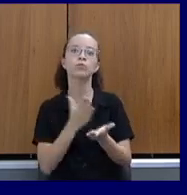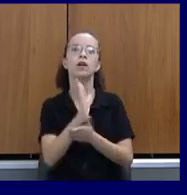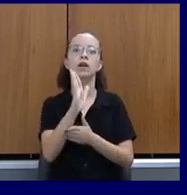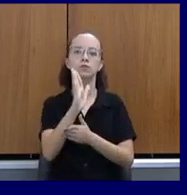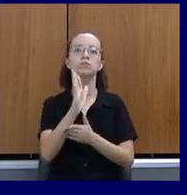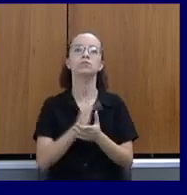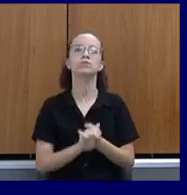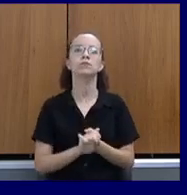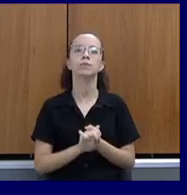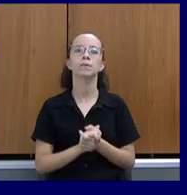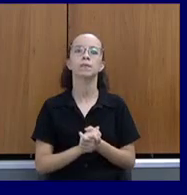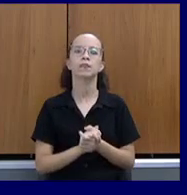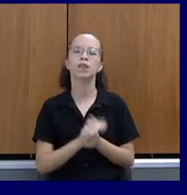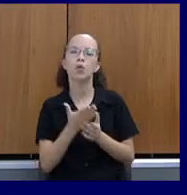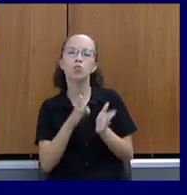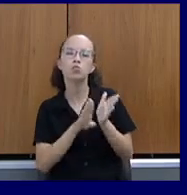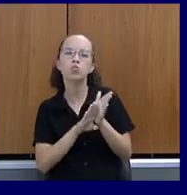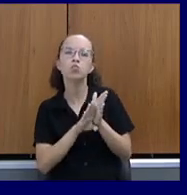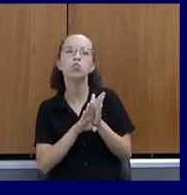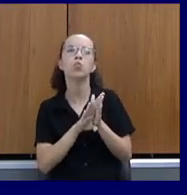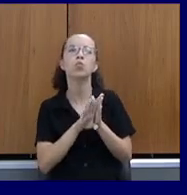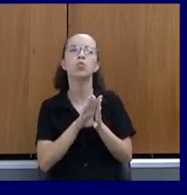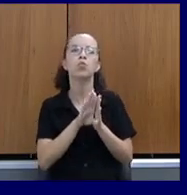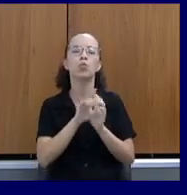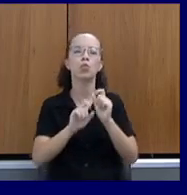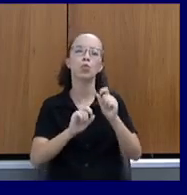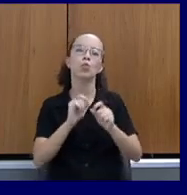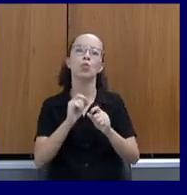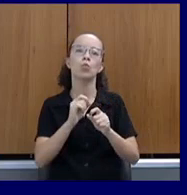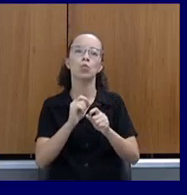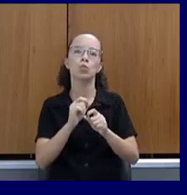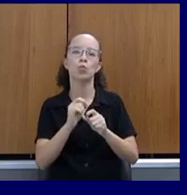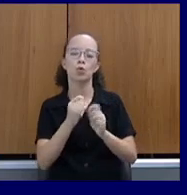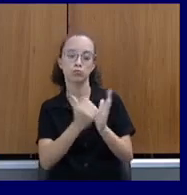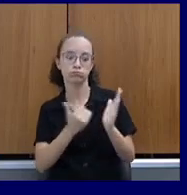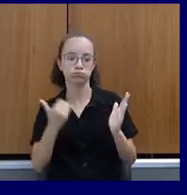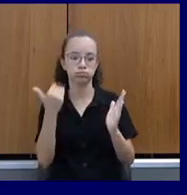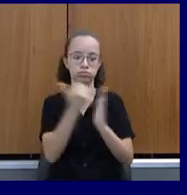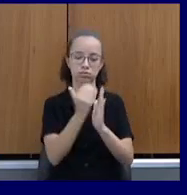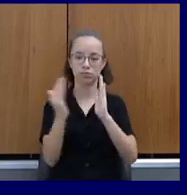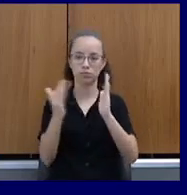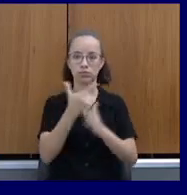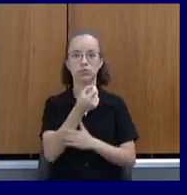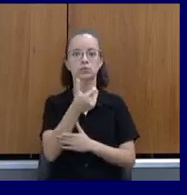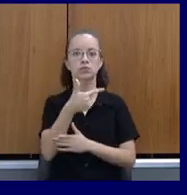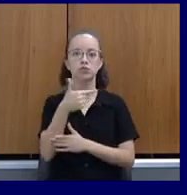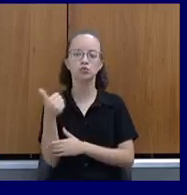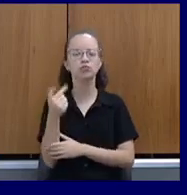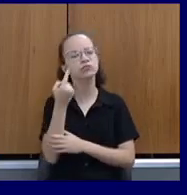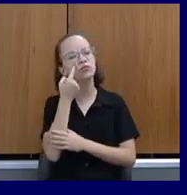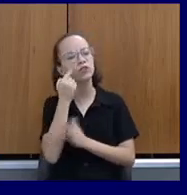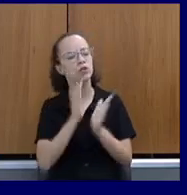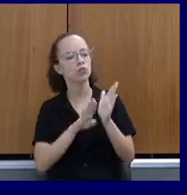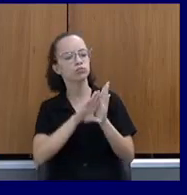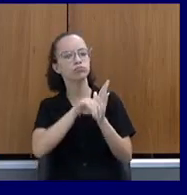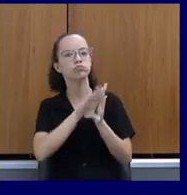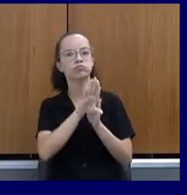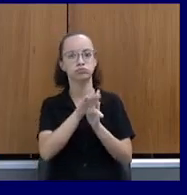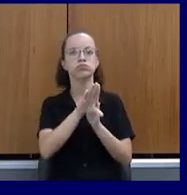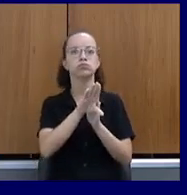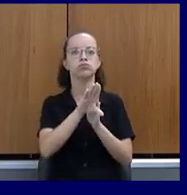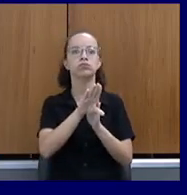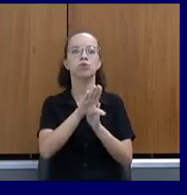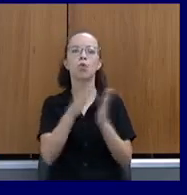a captar o aumento é superam todo ano de 2021 vocês vão ver no gráfico a seguir é o valor que disponibiliza